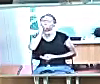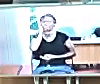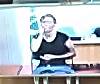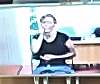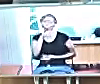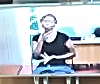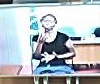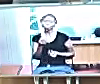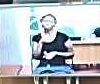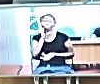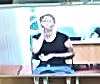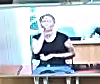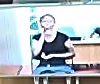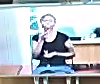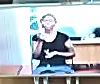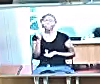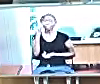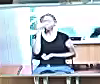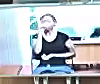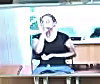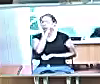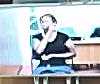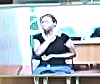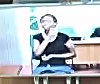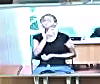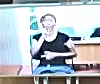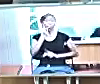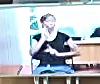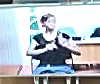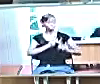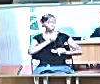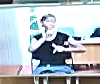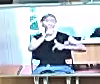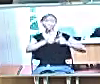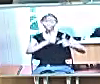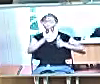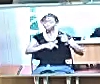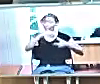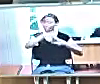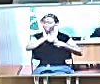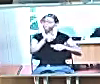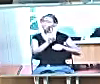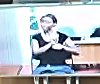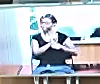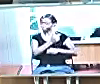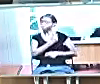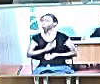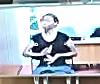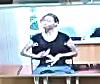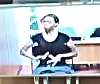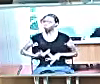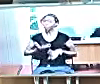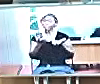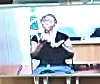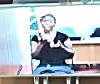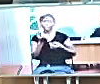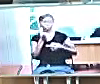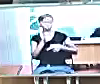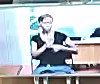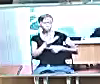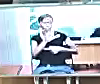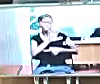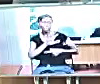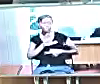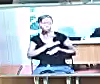nessa 1 os números difíceis de se lidar para quem trabalha com gestão pública e quer que o estado seja cada vez mais investindo no social